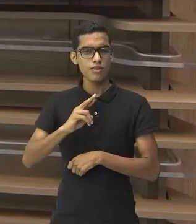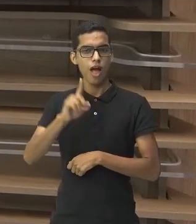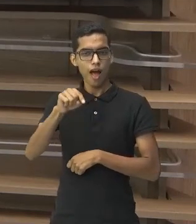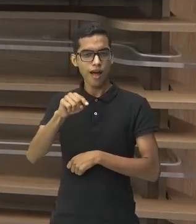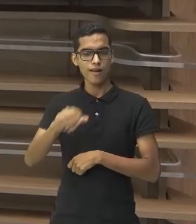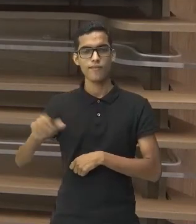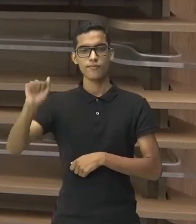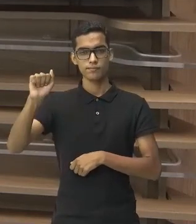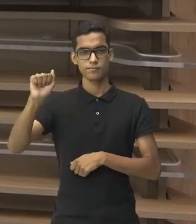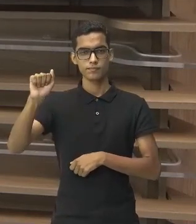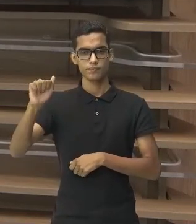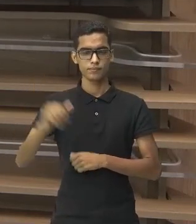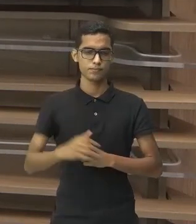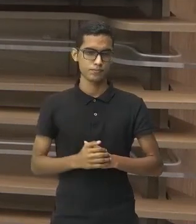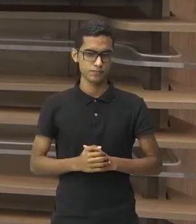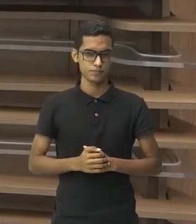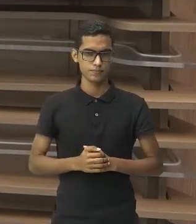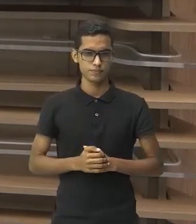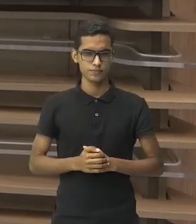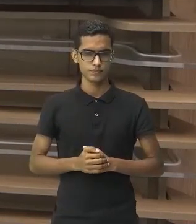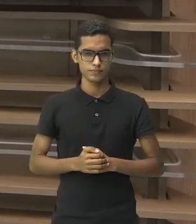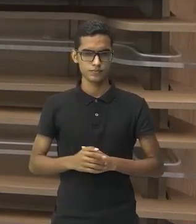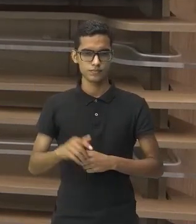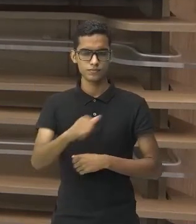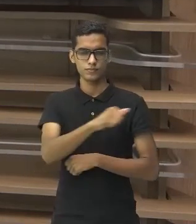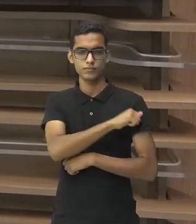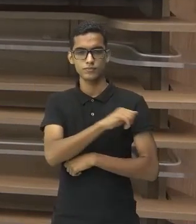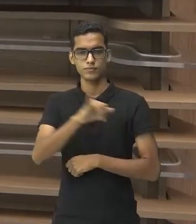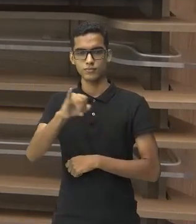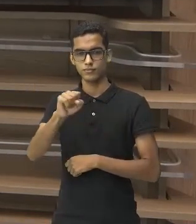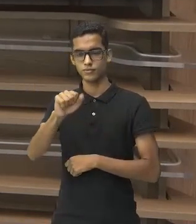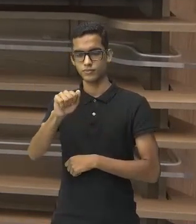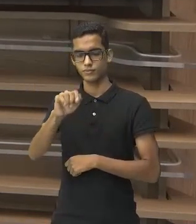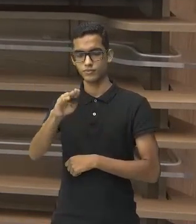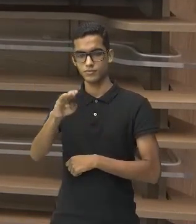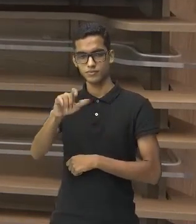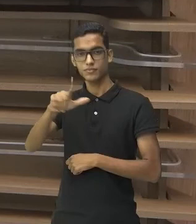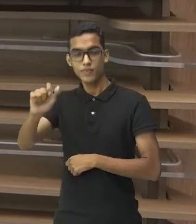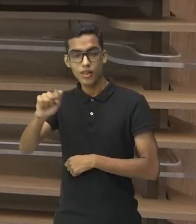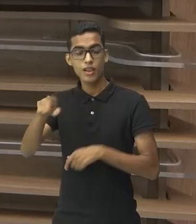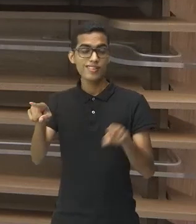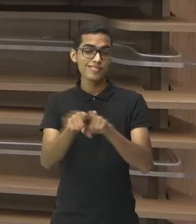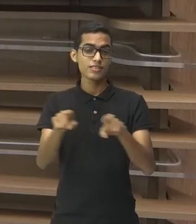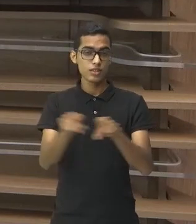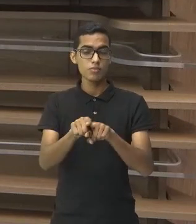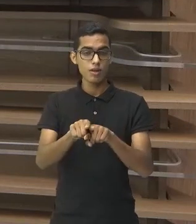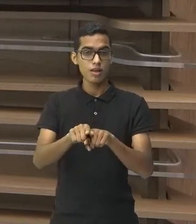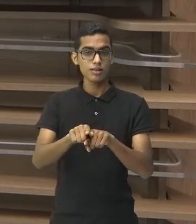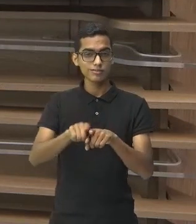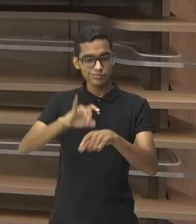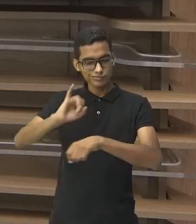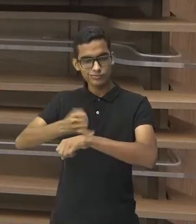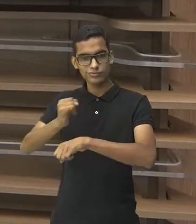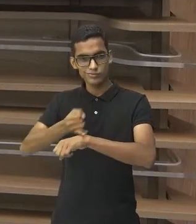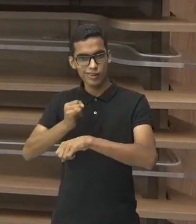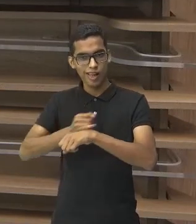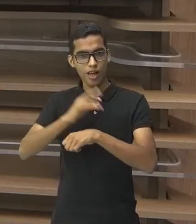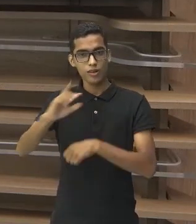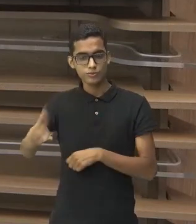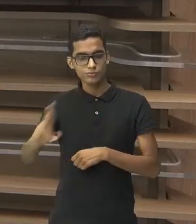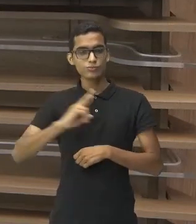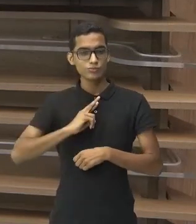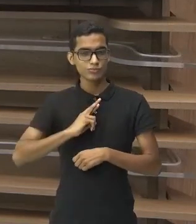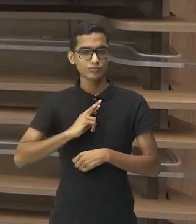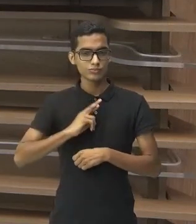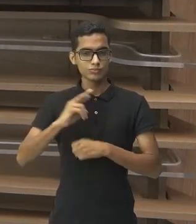letra A. A Isabela, que também está no Japim, acompanhando a gente, acompanhando nossa aula, respondeu para a gente aqui no